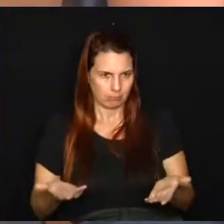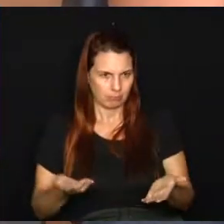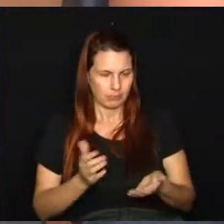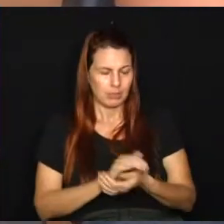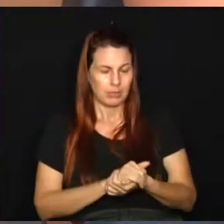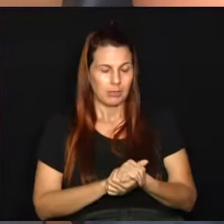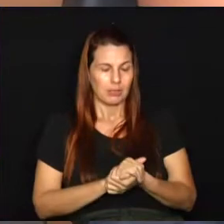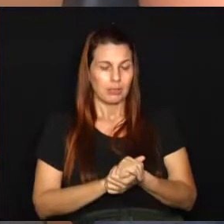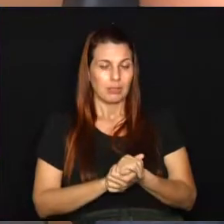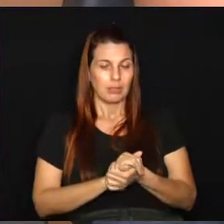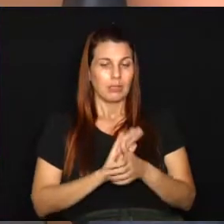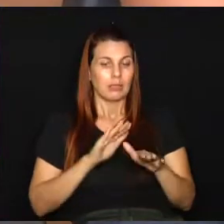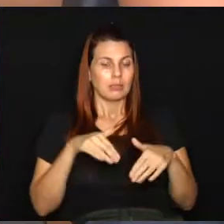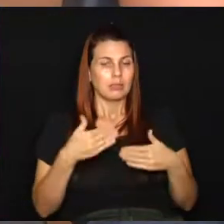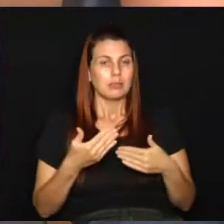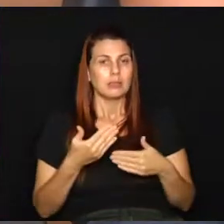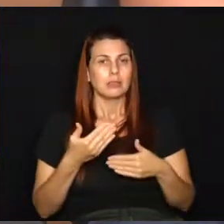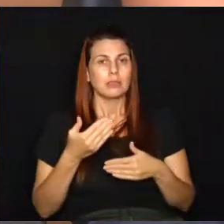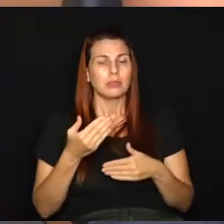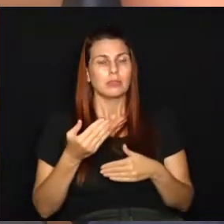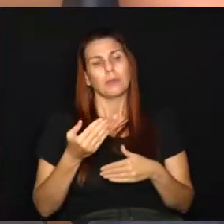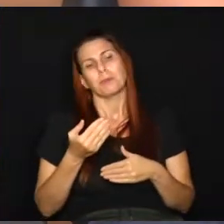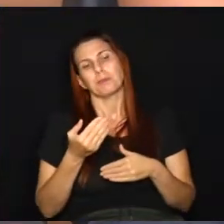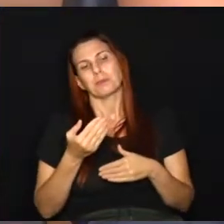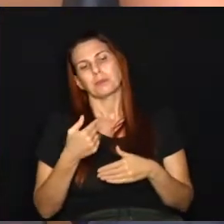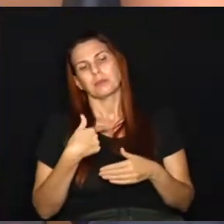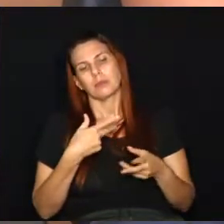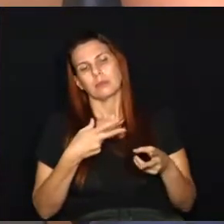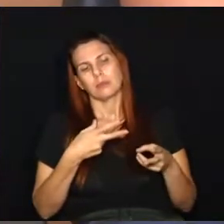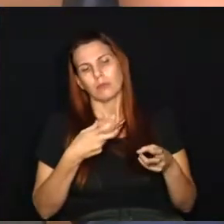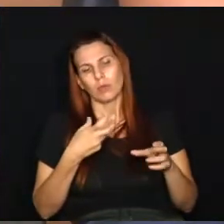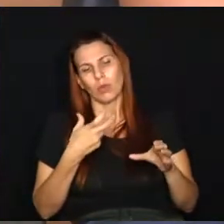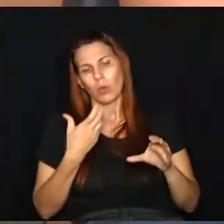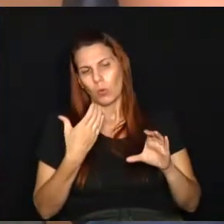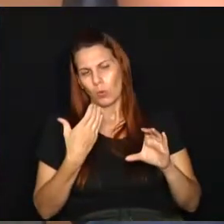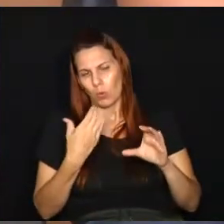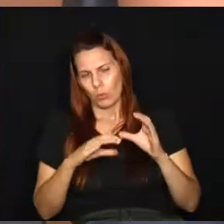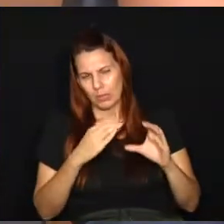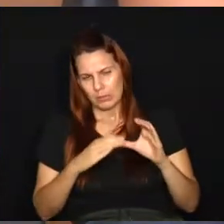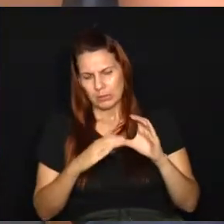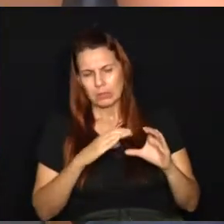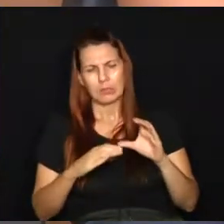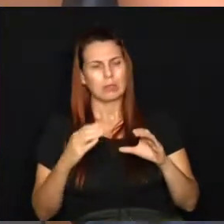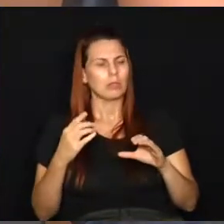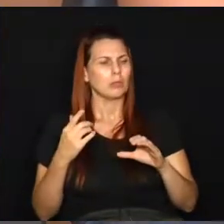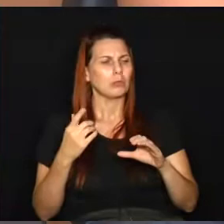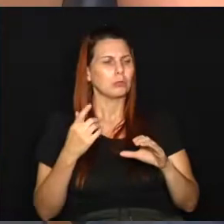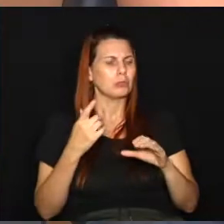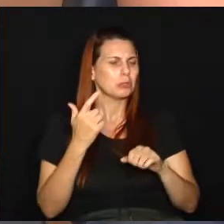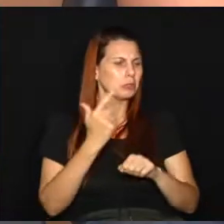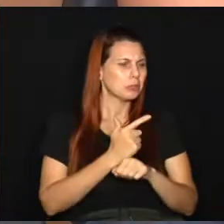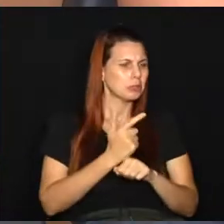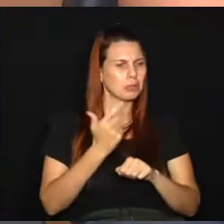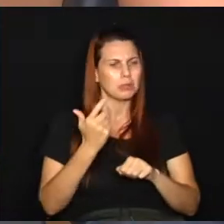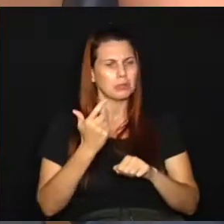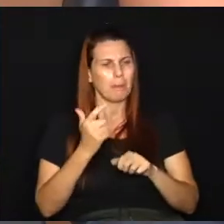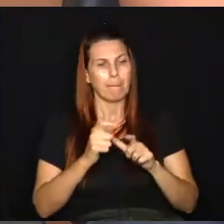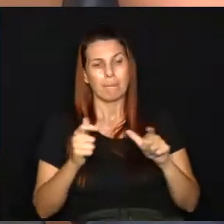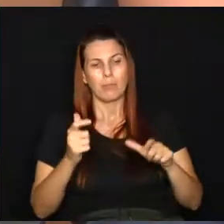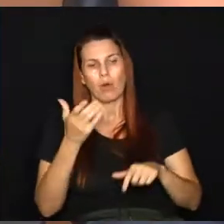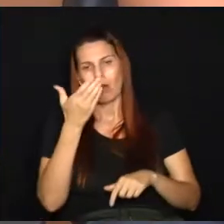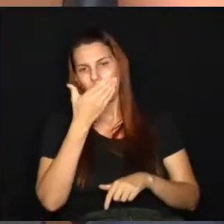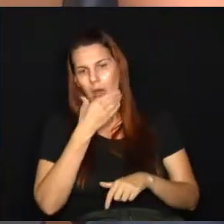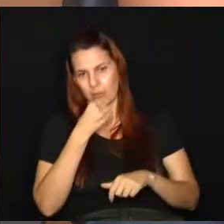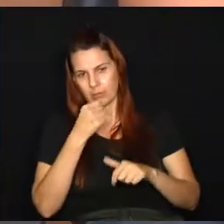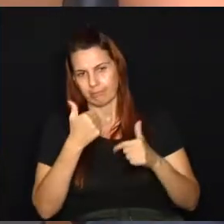vê, principalmente, os postos de gestão, os postos de coordenação, a grande maioria é compostos por homens. E quando a gente fala, por exemplo,